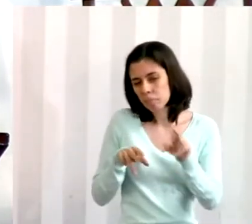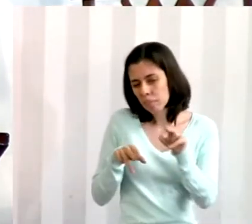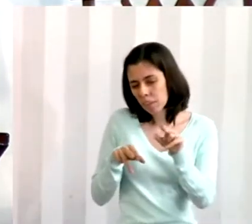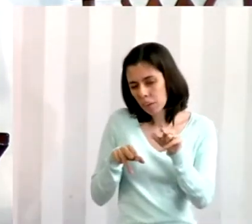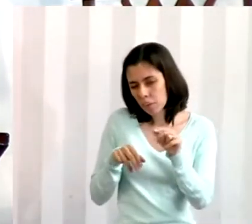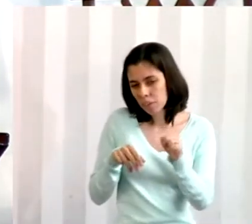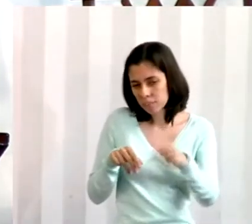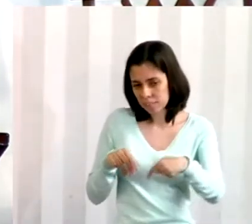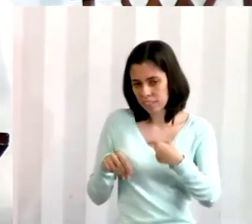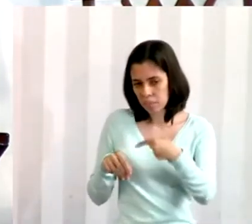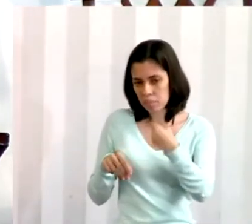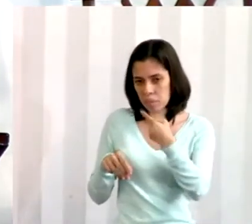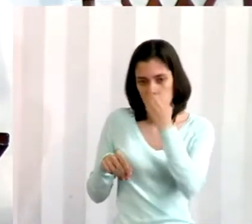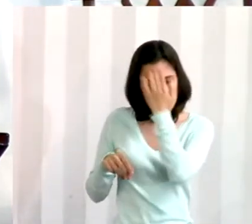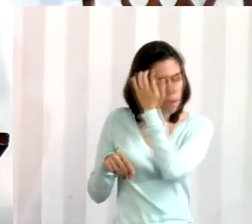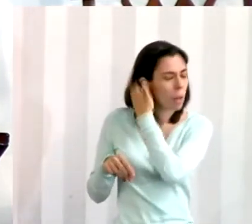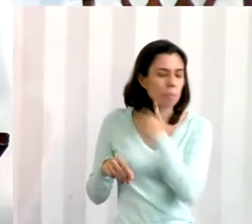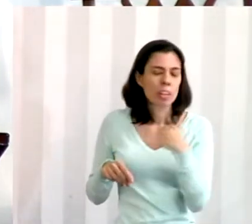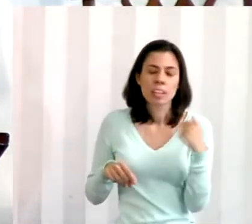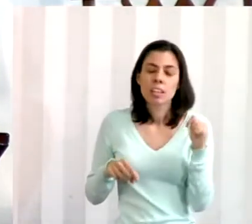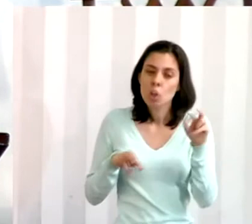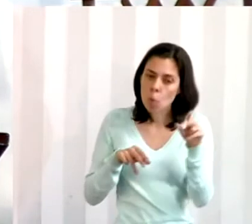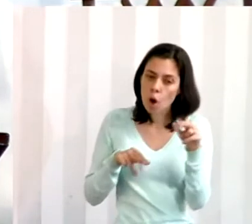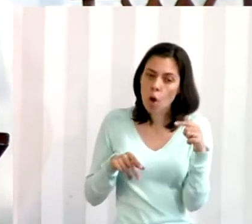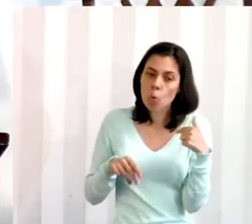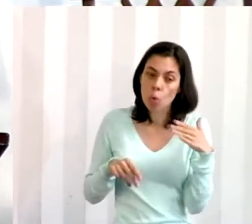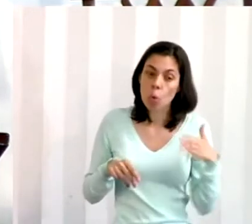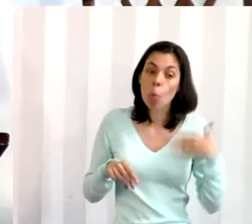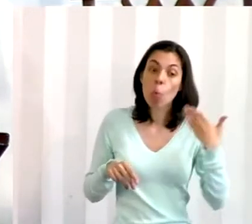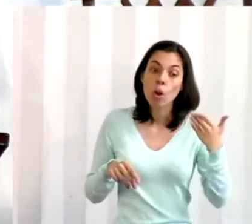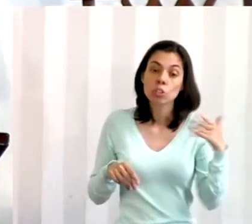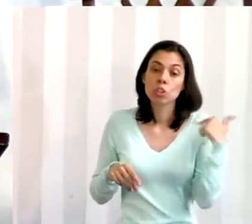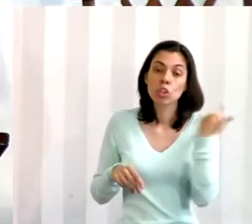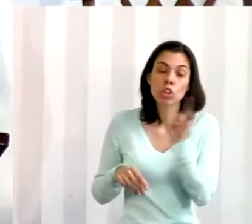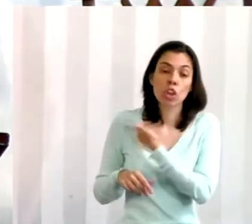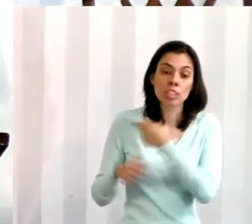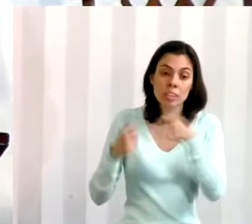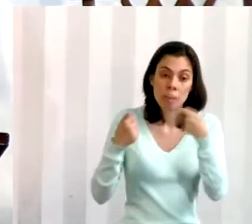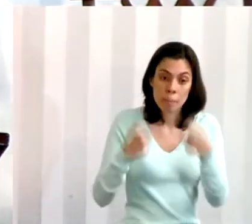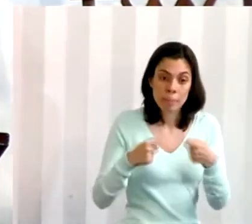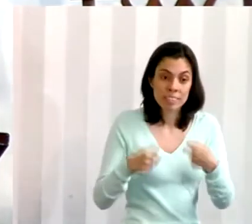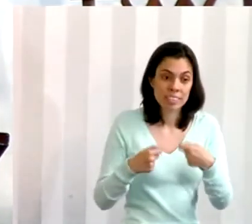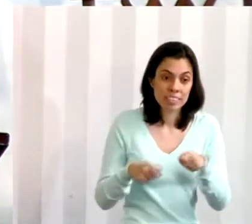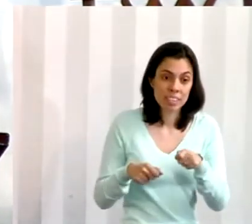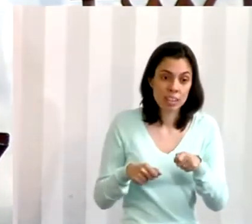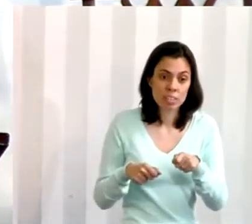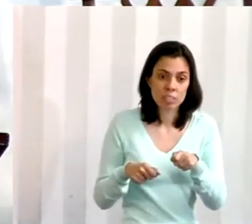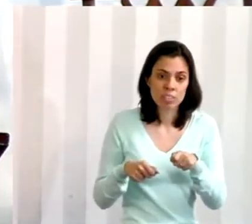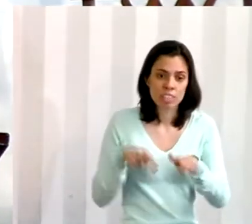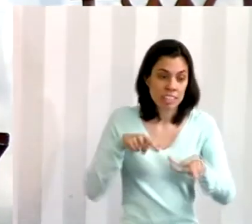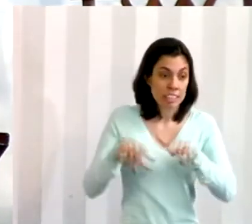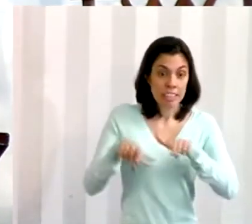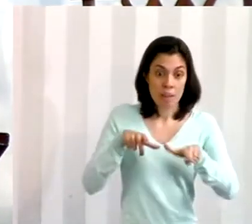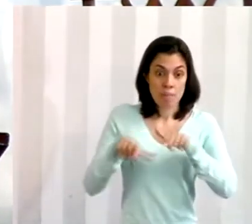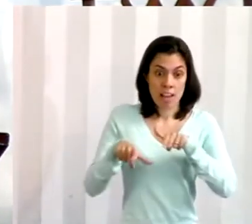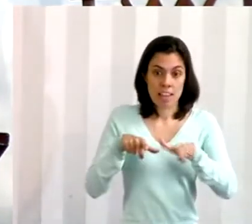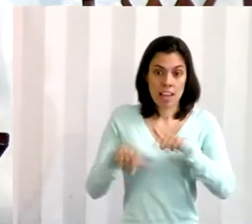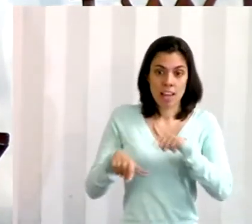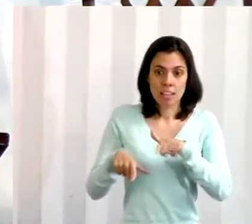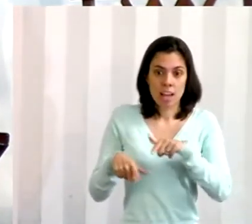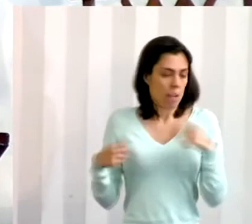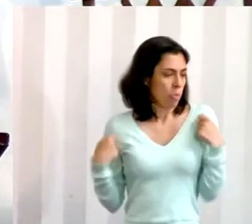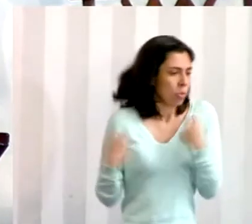no horário, por exemplo, é difícil fazer as coisas certas. Mas é ou não é que quando a gente consegue chegar, a gente